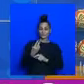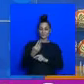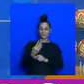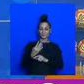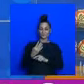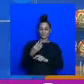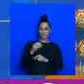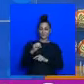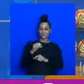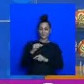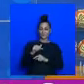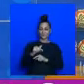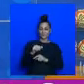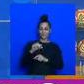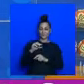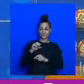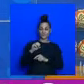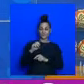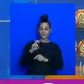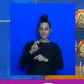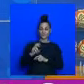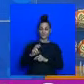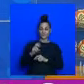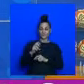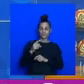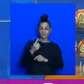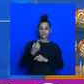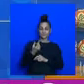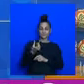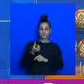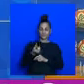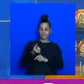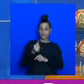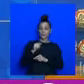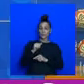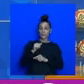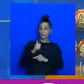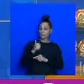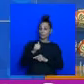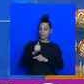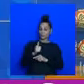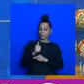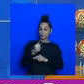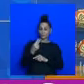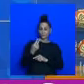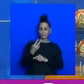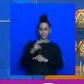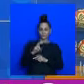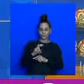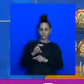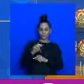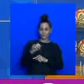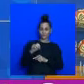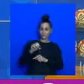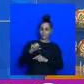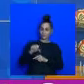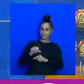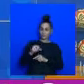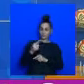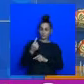24, 07, 05, 16, 11, 25,